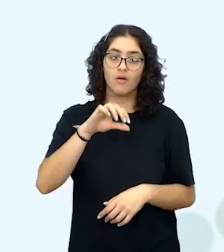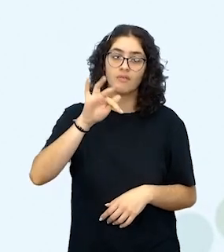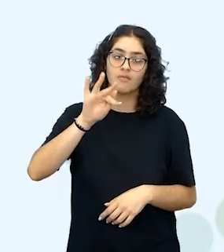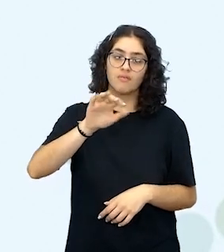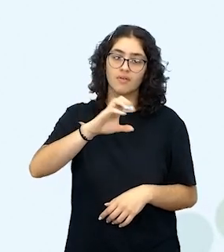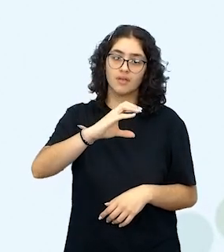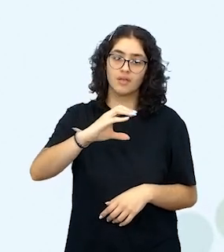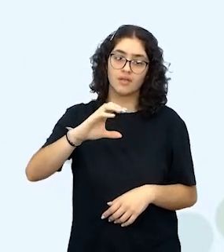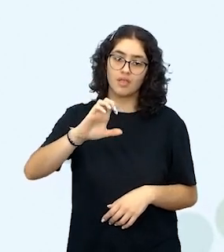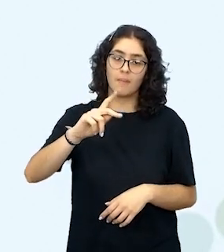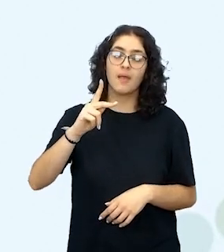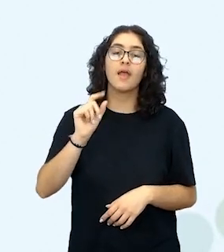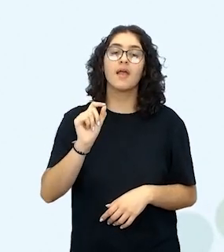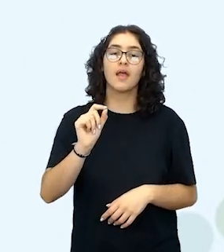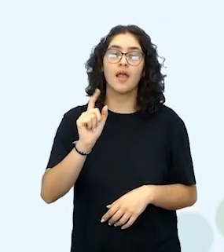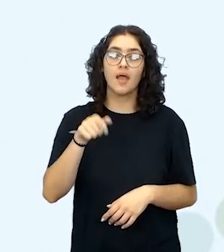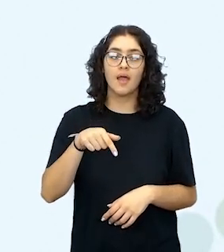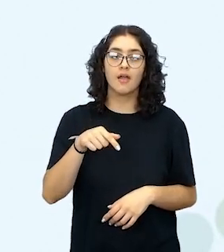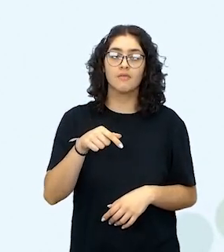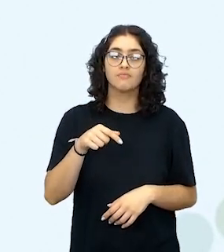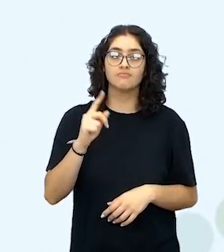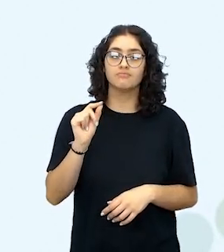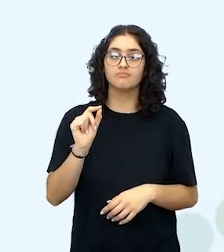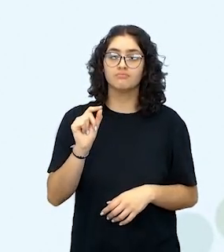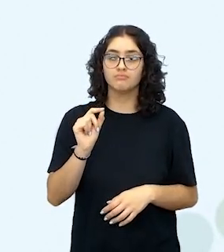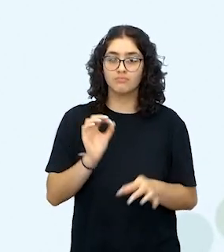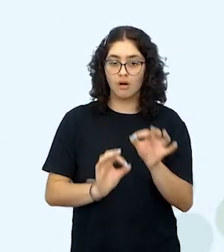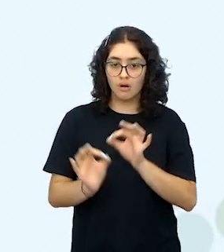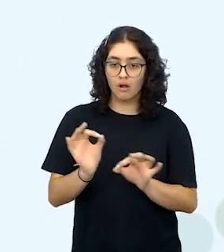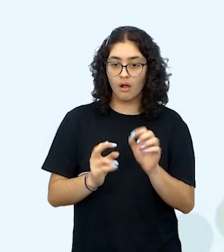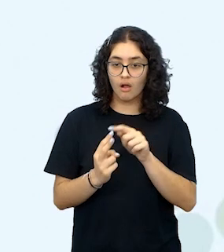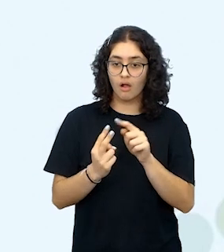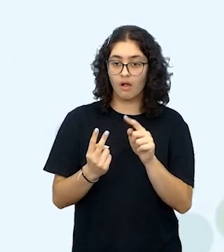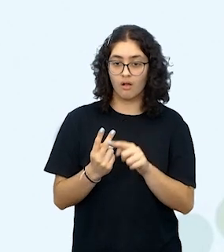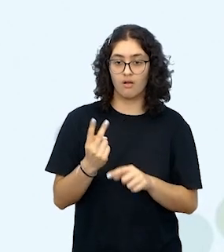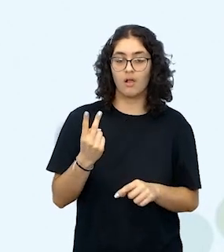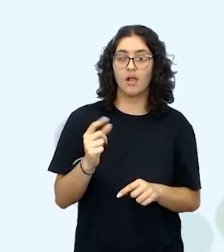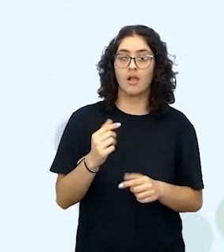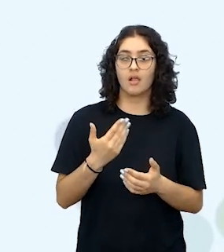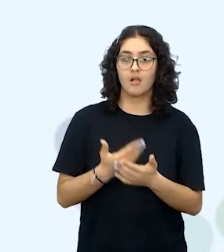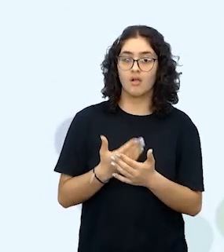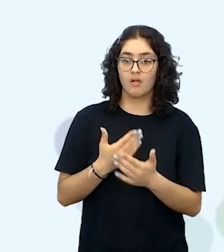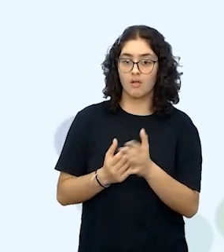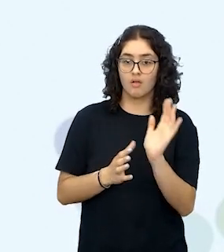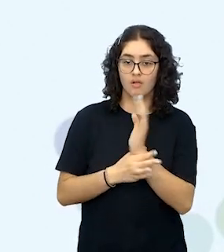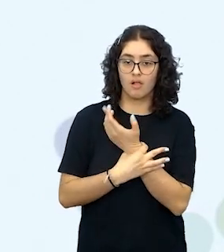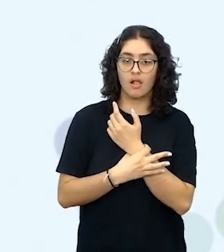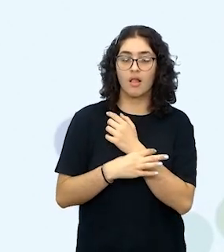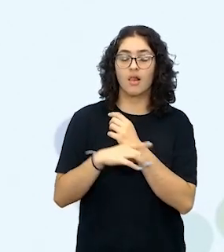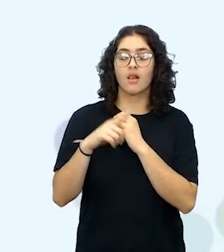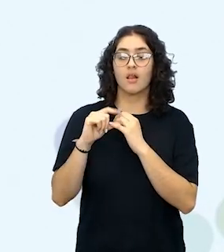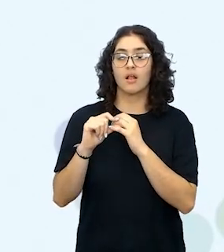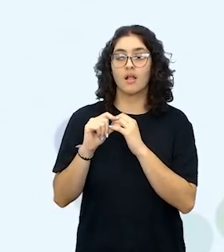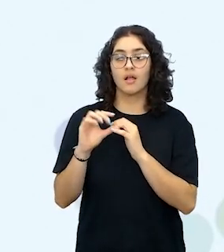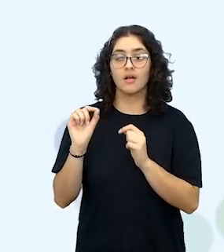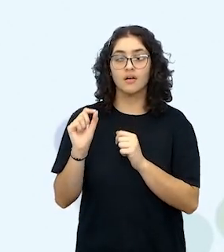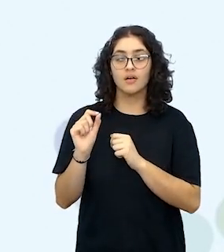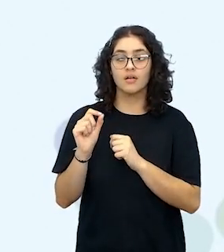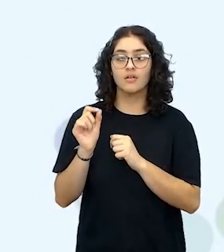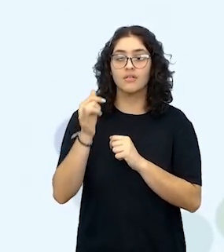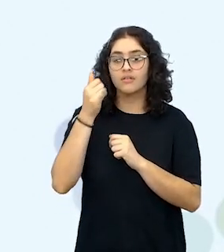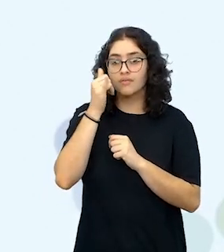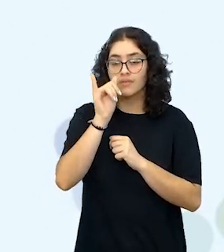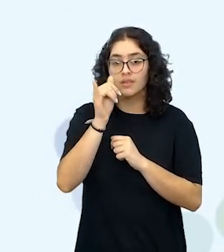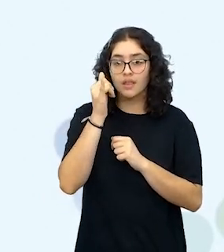2 projetos, né, Ilana, que são muito bacanas. Então, um deles é o programa Escola Mais Segura em Educação para Redução de Riscos